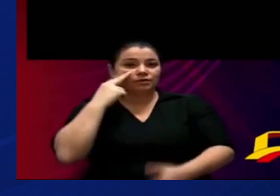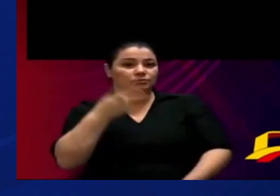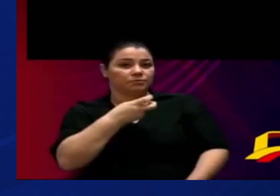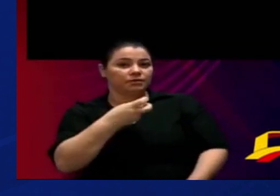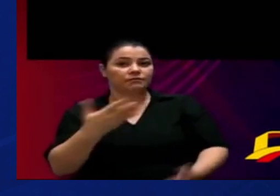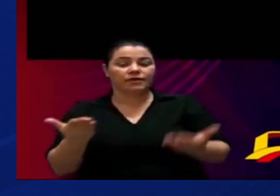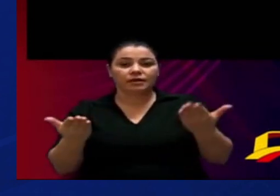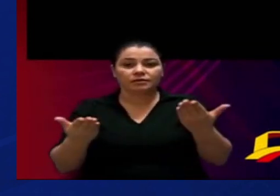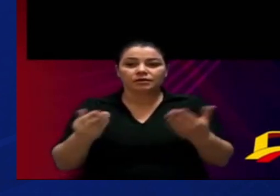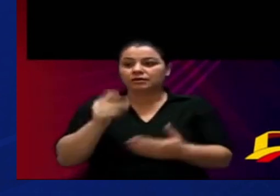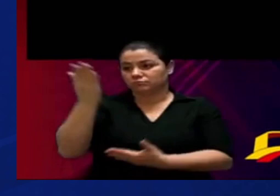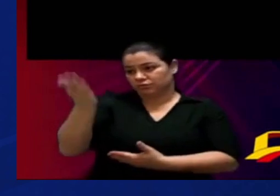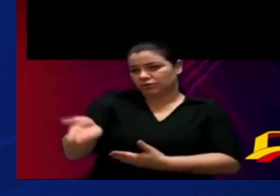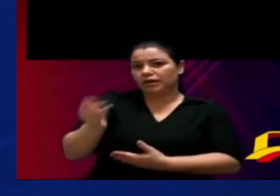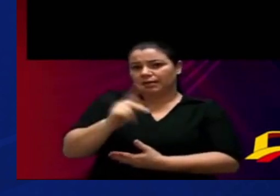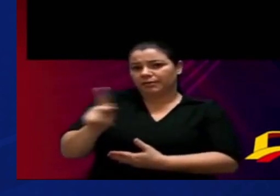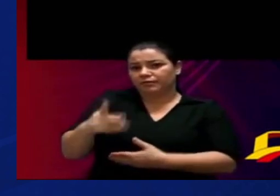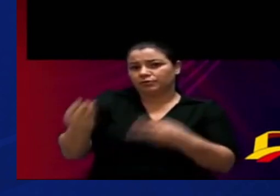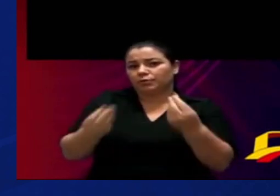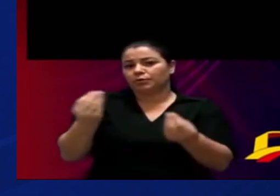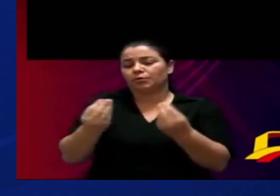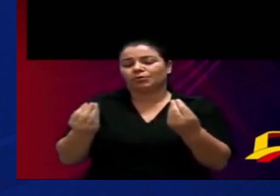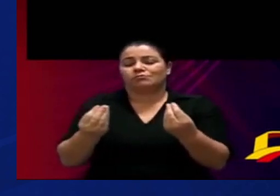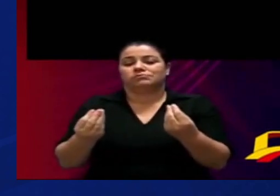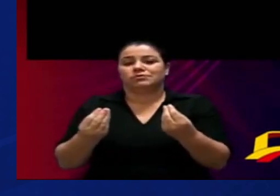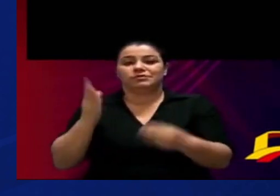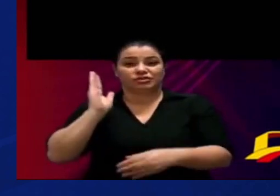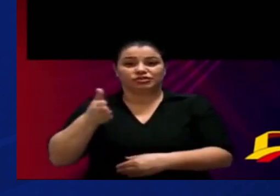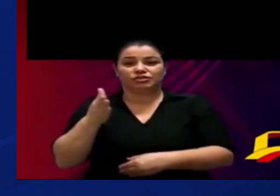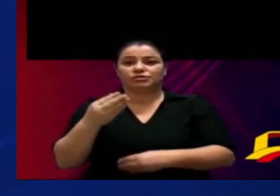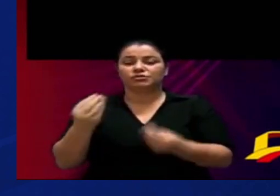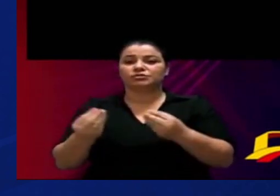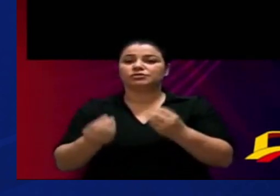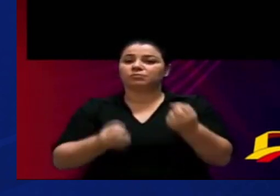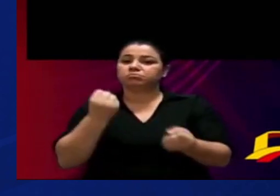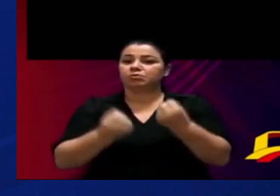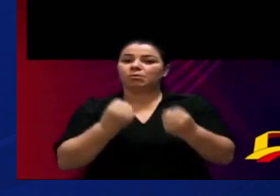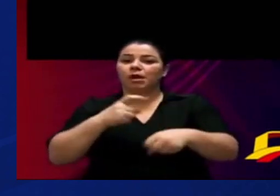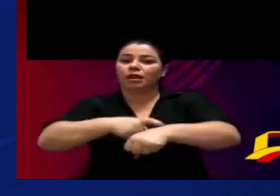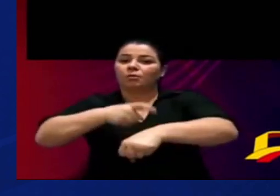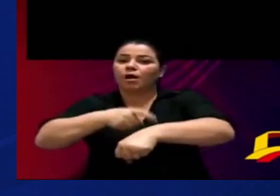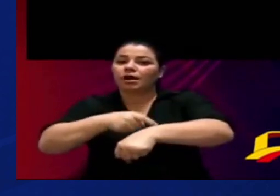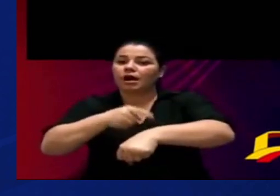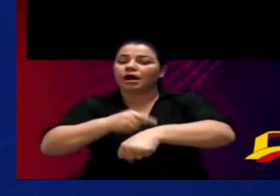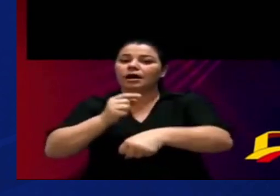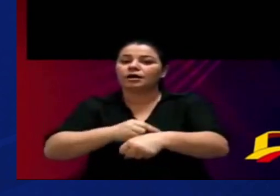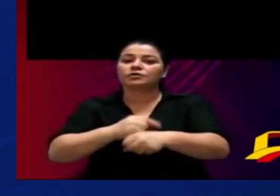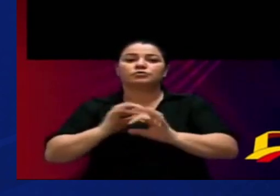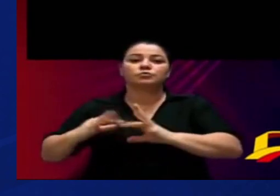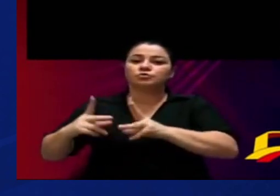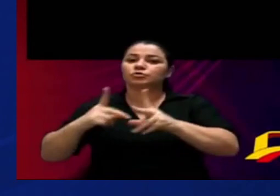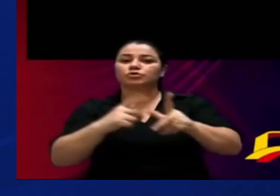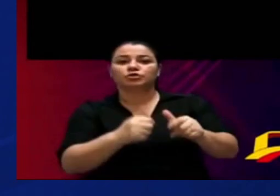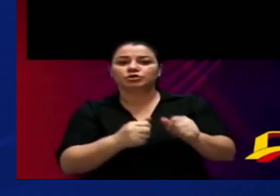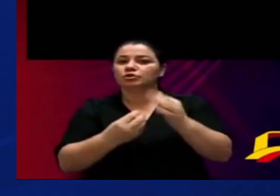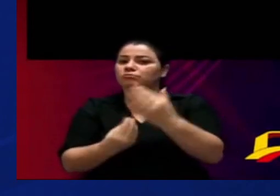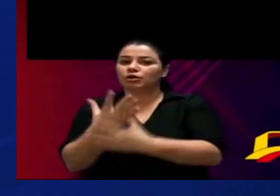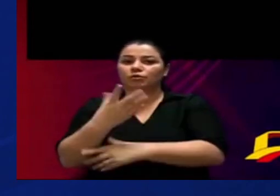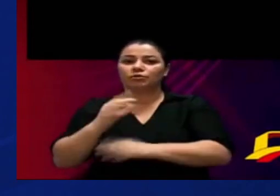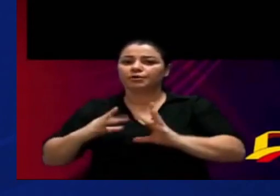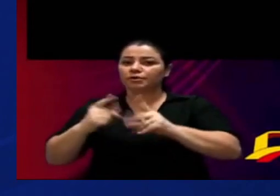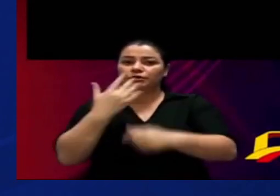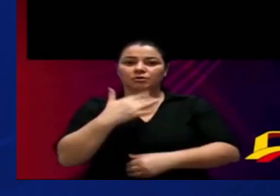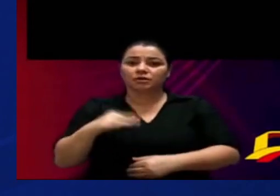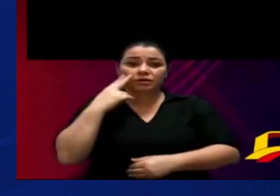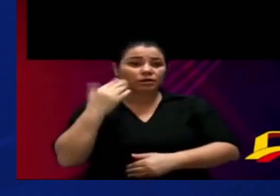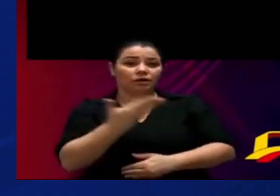senhora vai levar uma criança, a senhora é professora. Como é que você já está com a van, tem o horário para entregar todas as crianças para